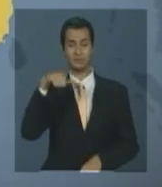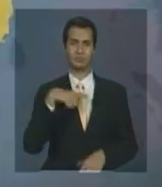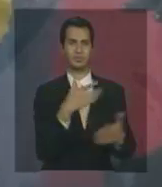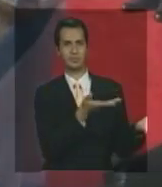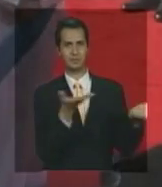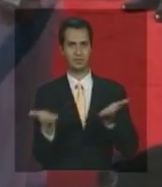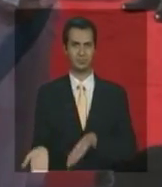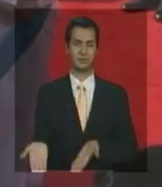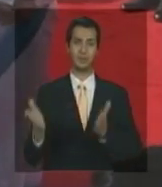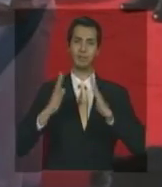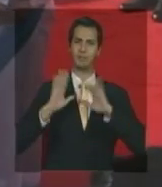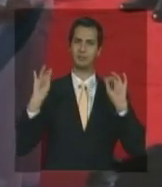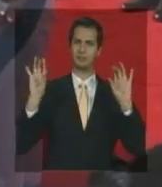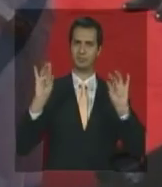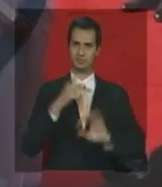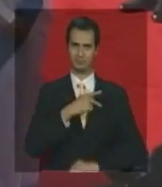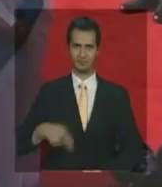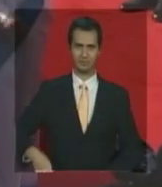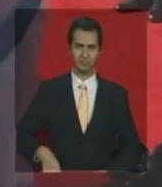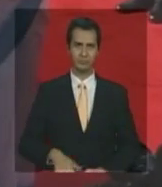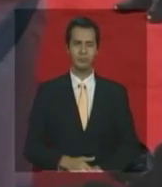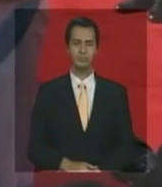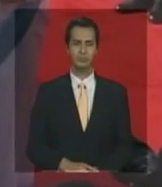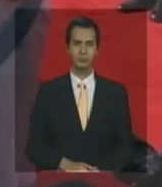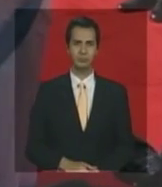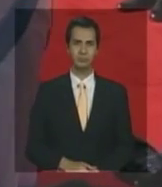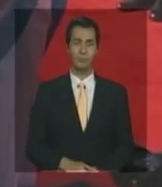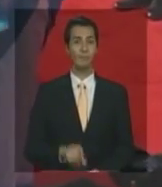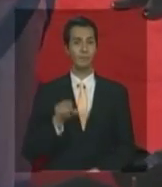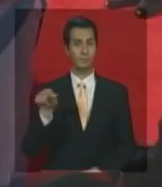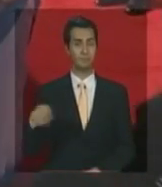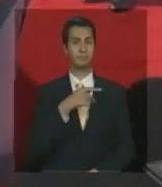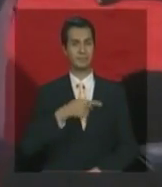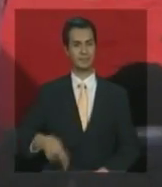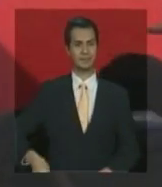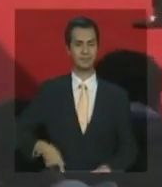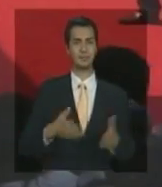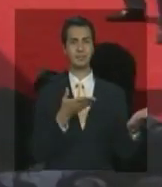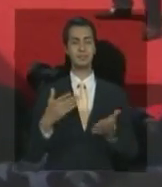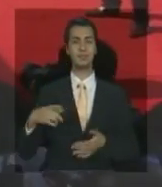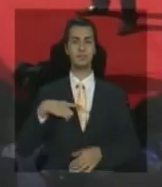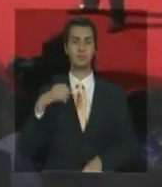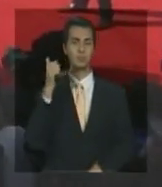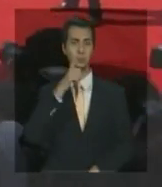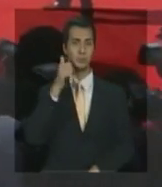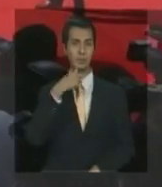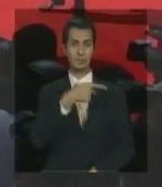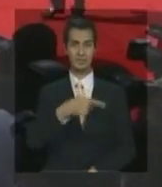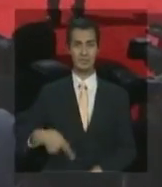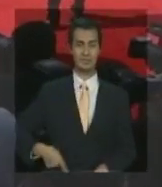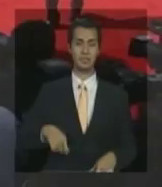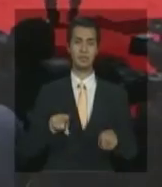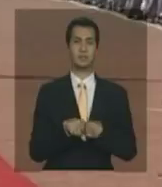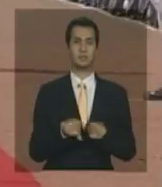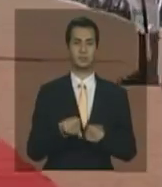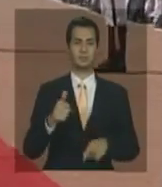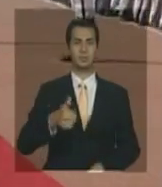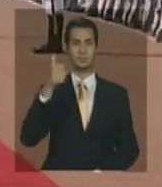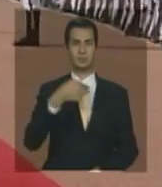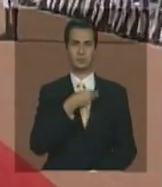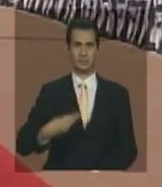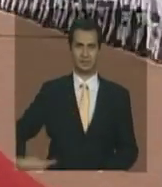Presidencial. No Palácio Presidencial, Dilma Rousseff foi recebida pela presidenta da Índia e pelo